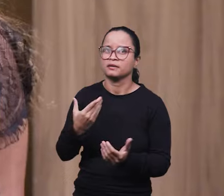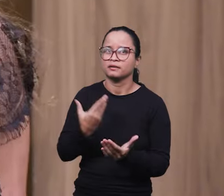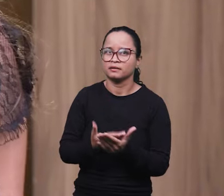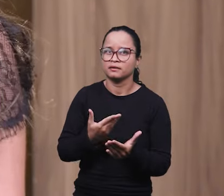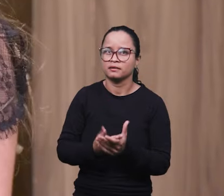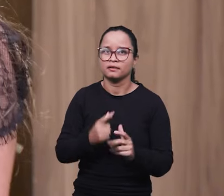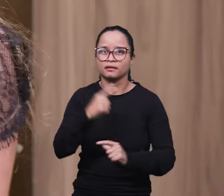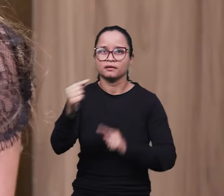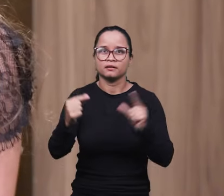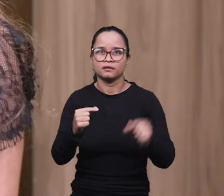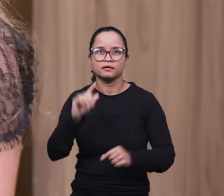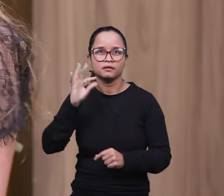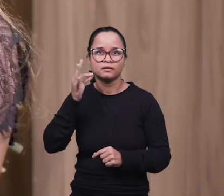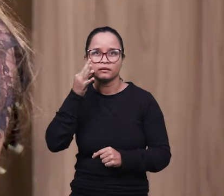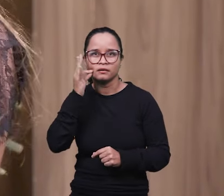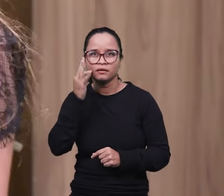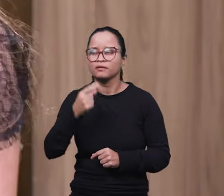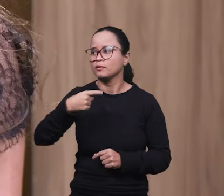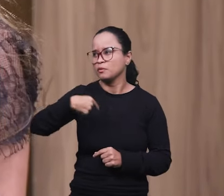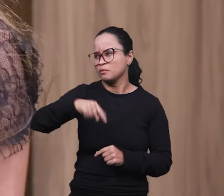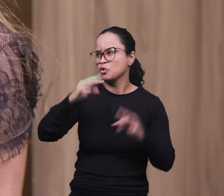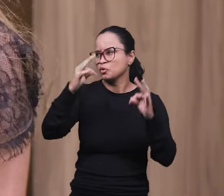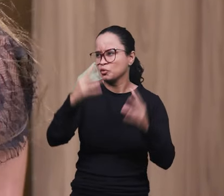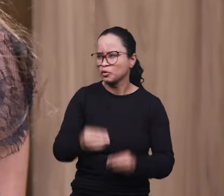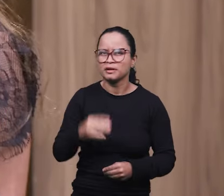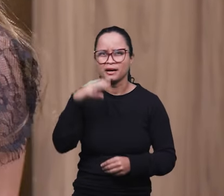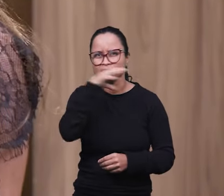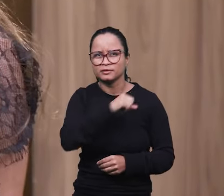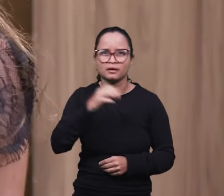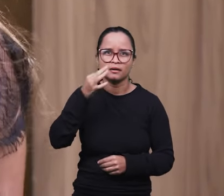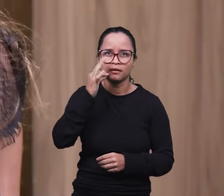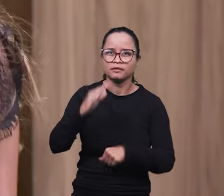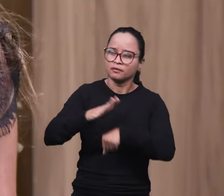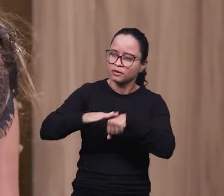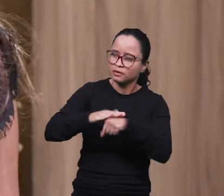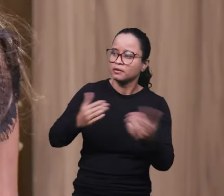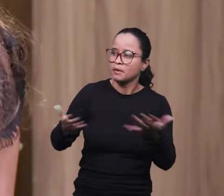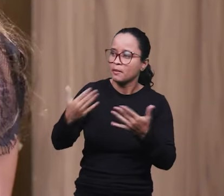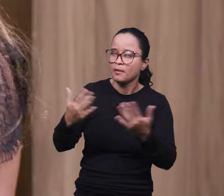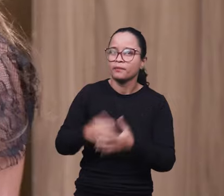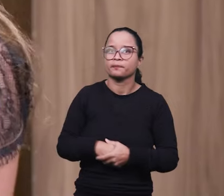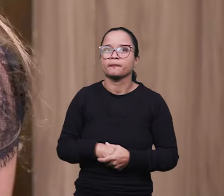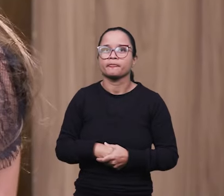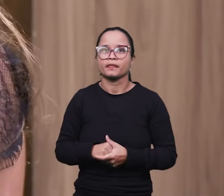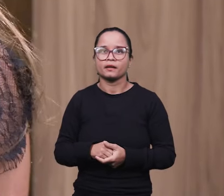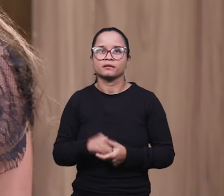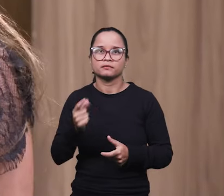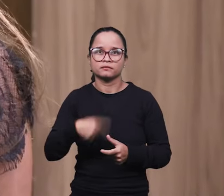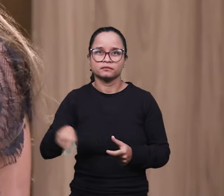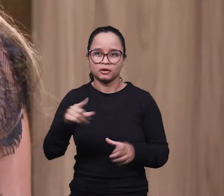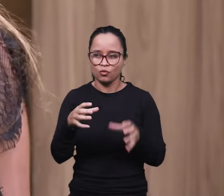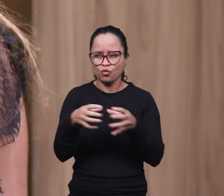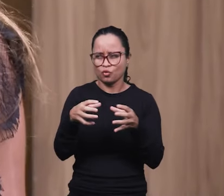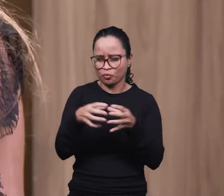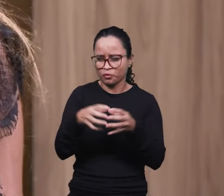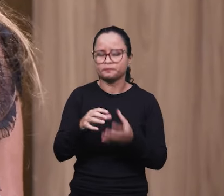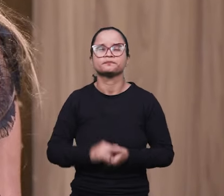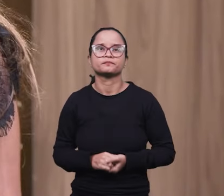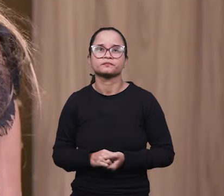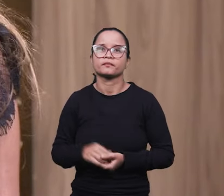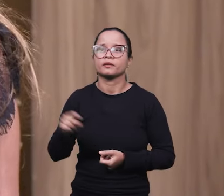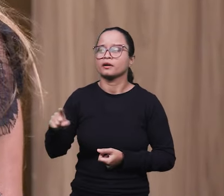todo mundo Fomos num café né Vamos Ah vamos sair todo mundo rapidinho ali para conversar fomos com com mais pessoas da sala um grupinho